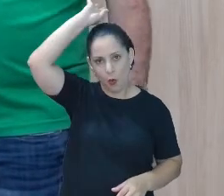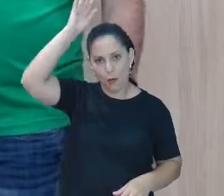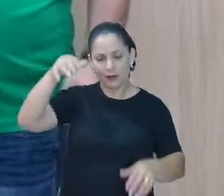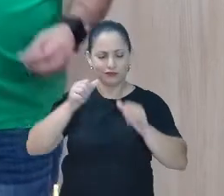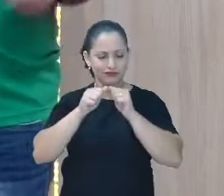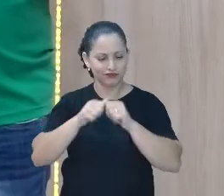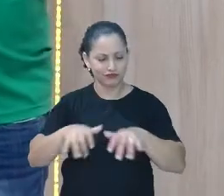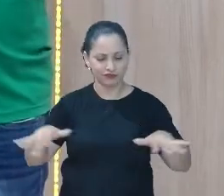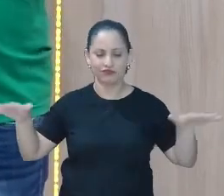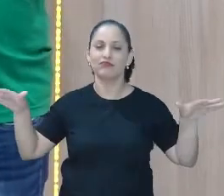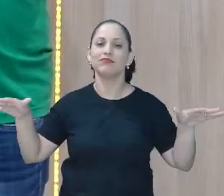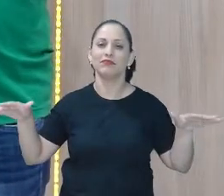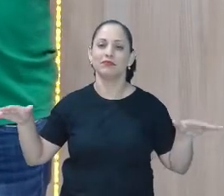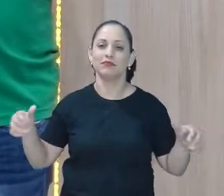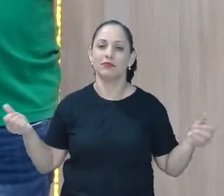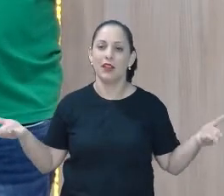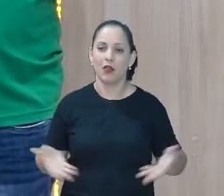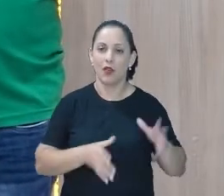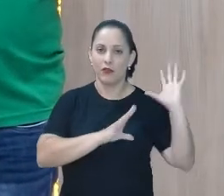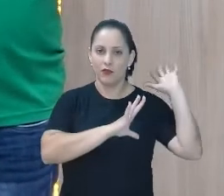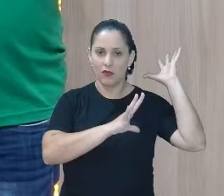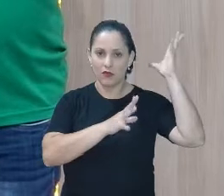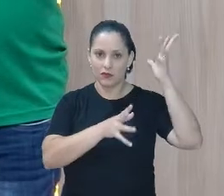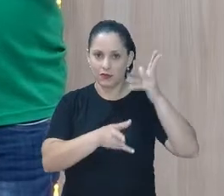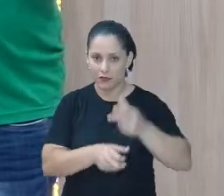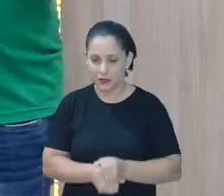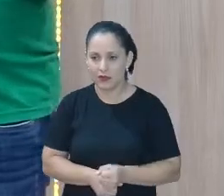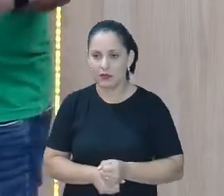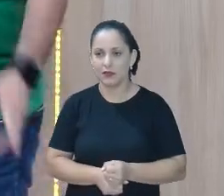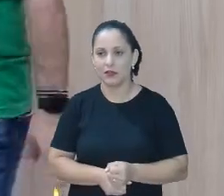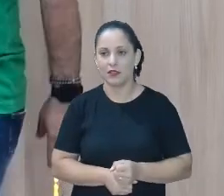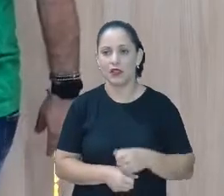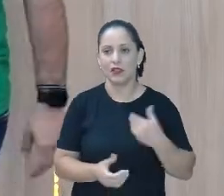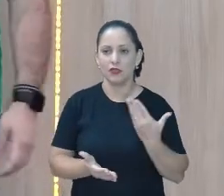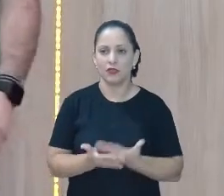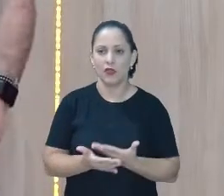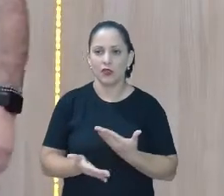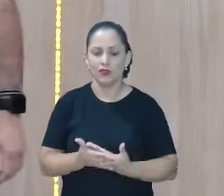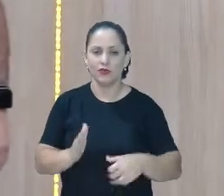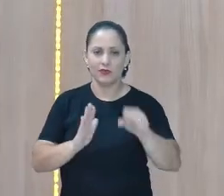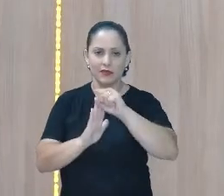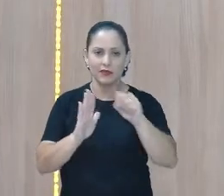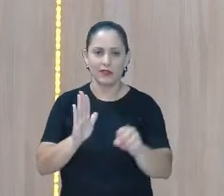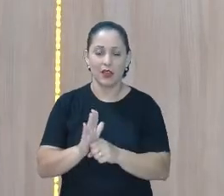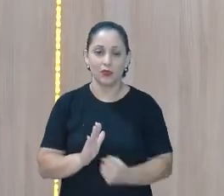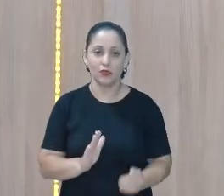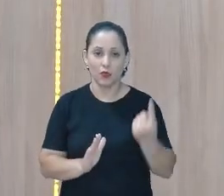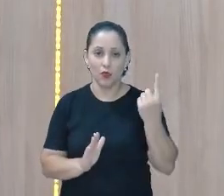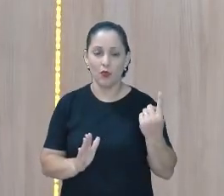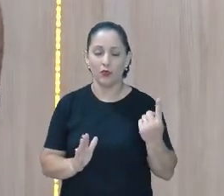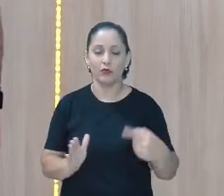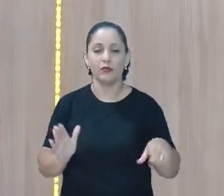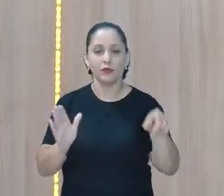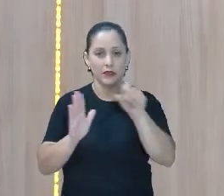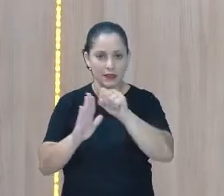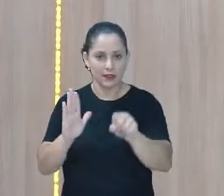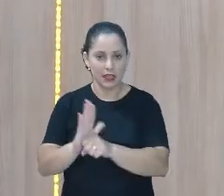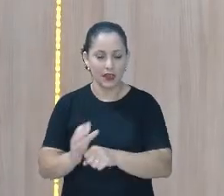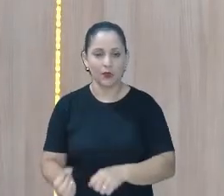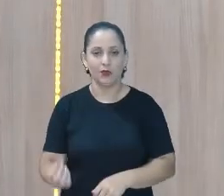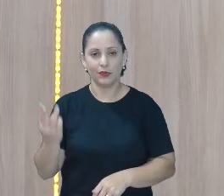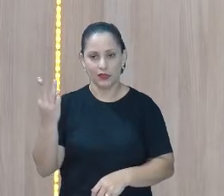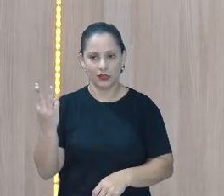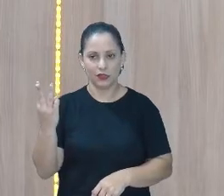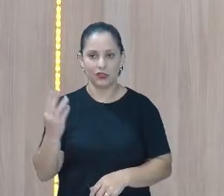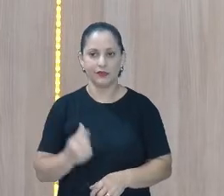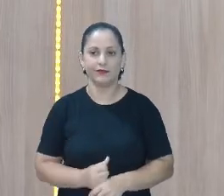aí vamos recapitular um pouco do que aconteceu na história de Roma, né, entre os séculos I e III, né, foi